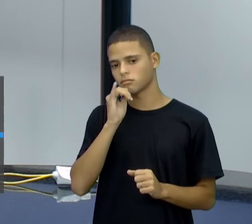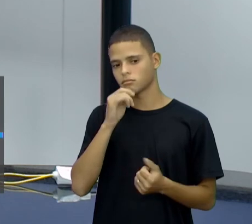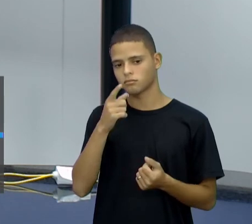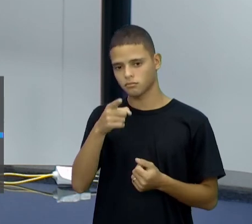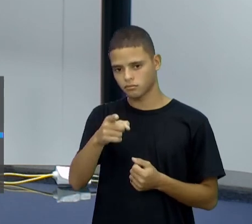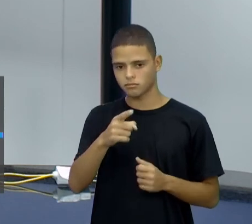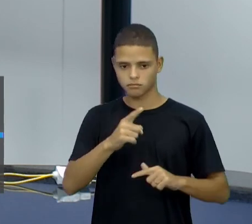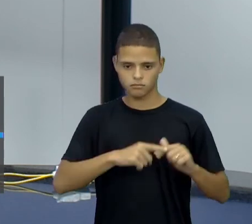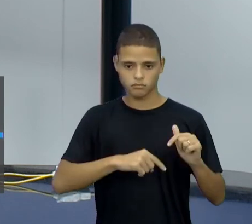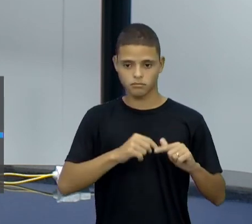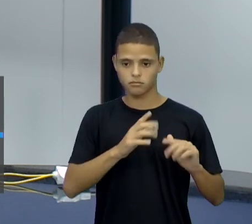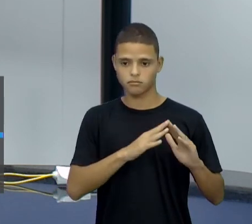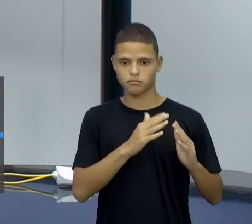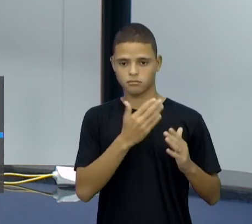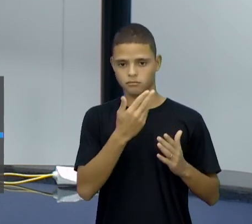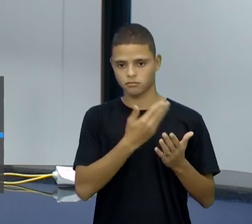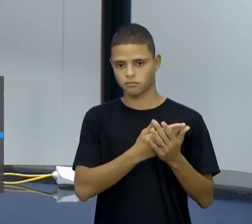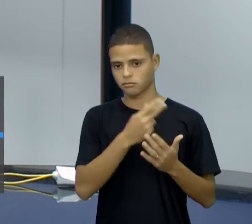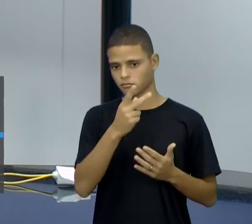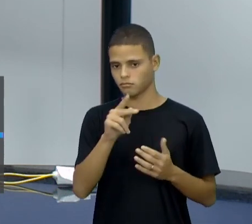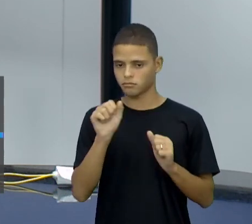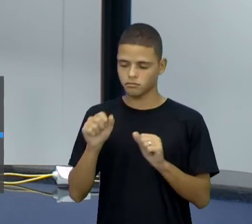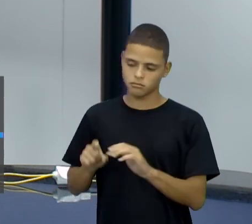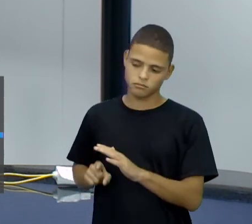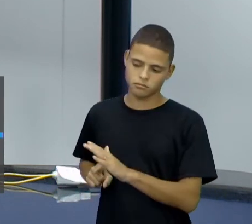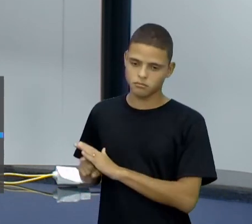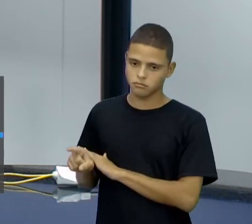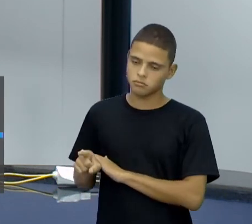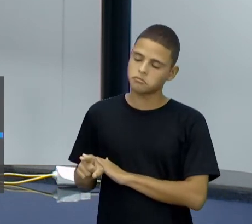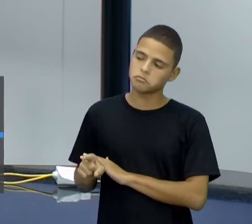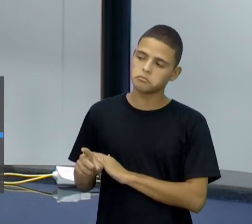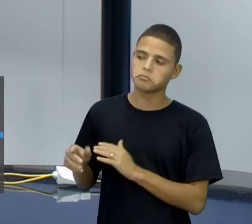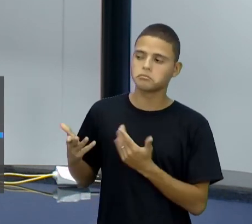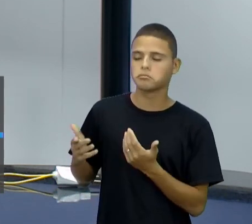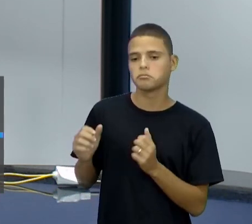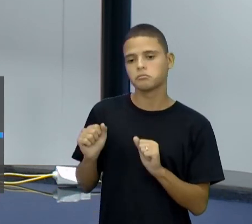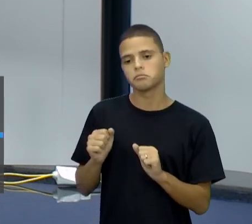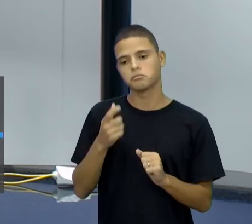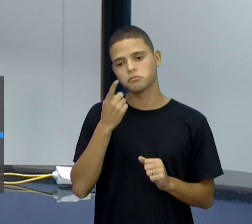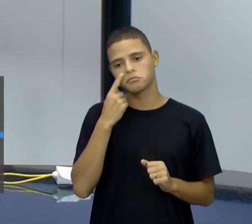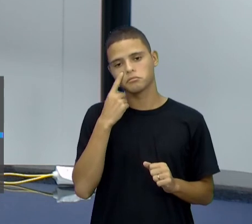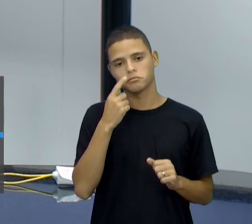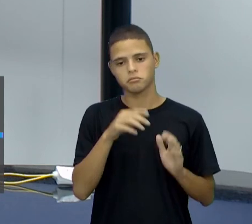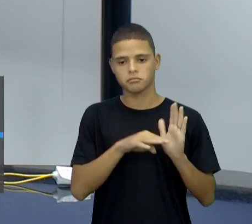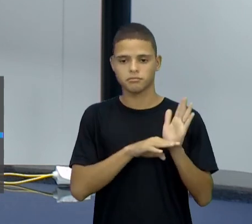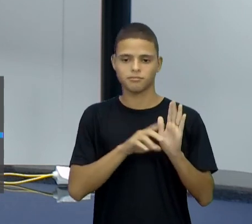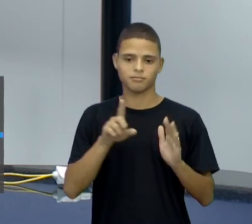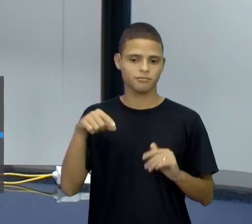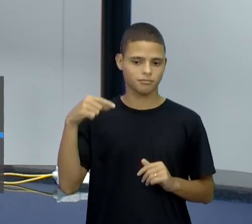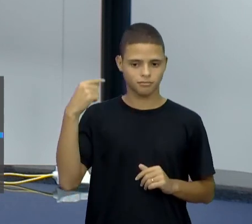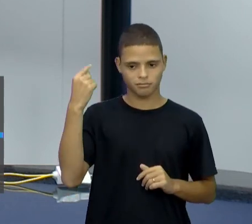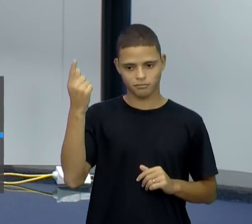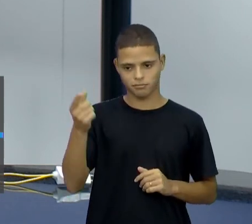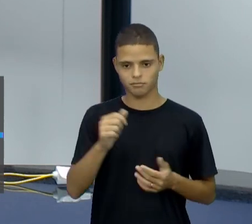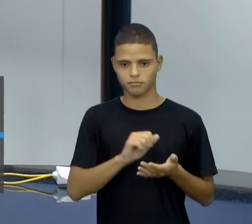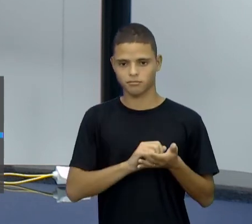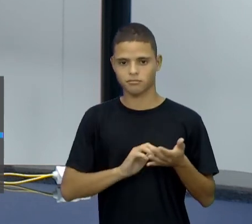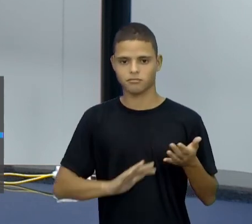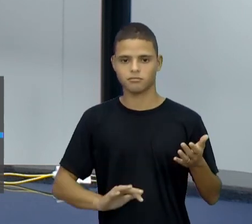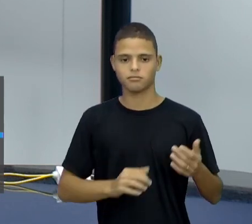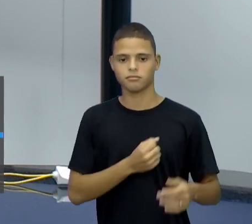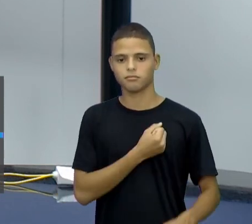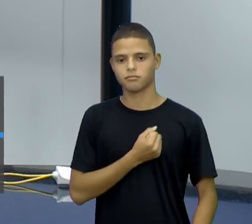da gente têm um problema? Você pode perguntar para o eletricista ou você pode assistir ao próximo vídeo aí da atividade